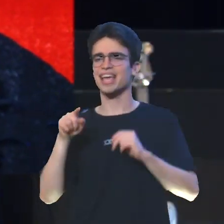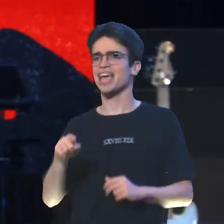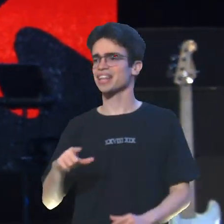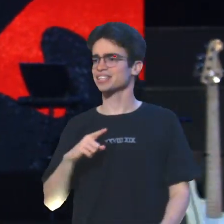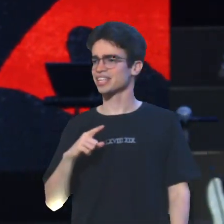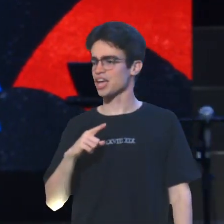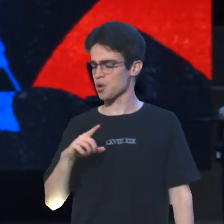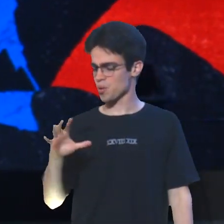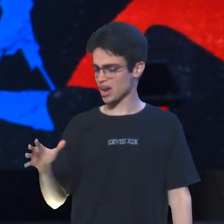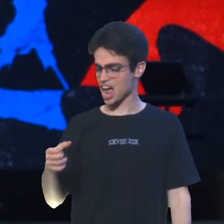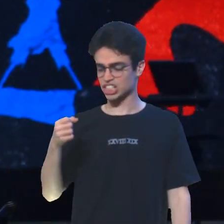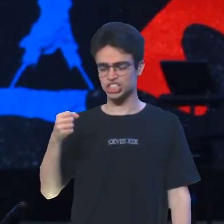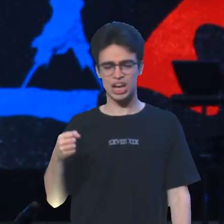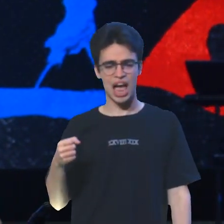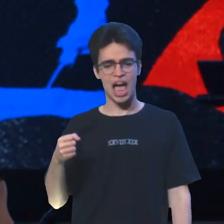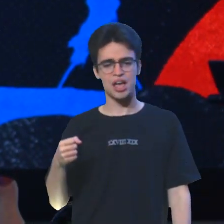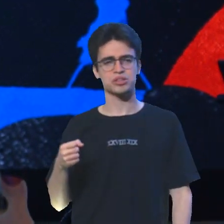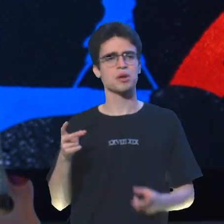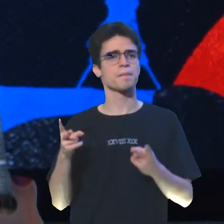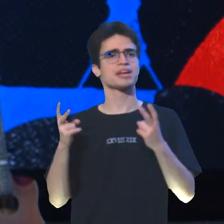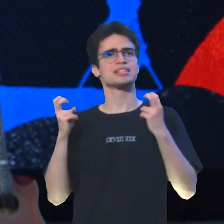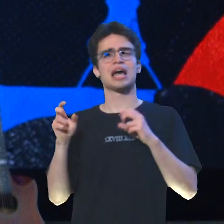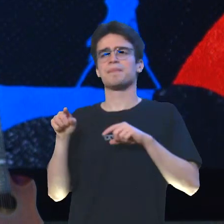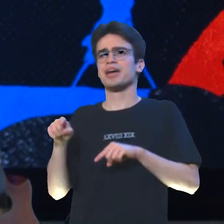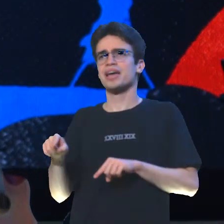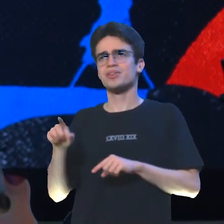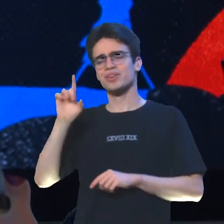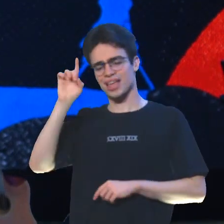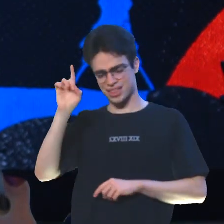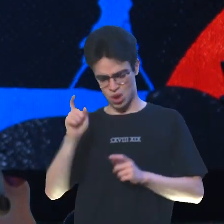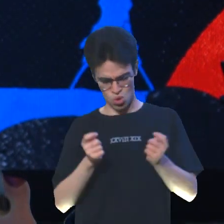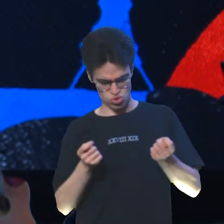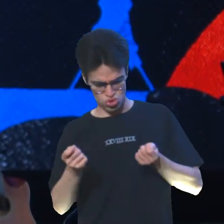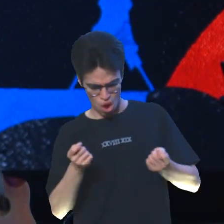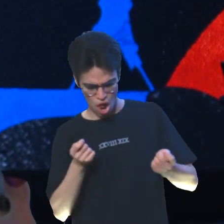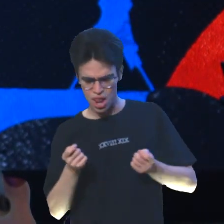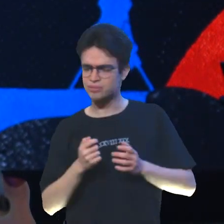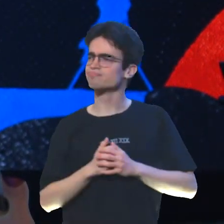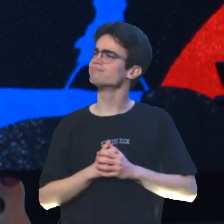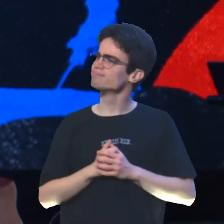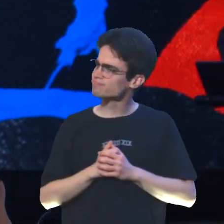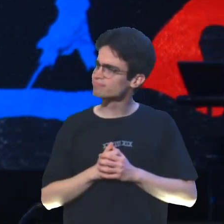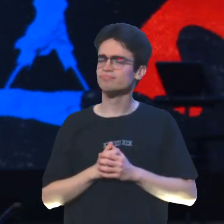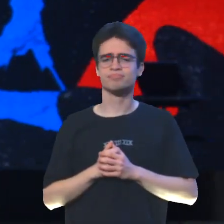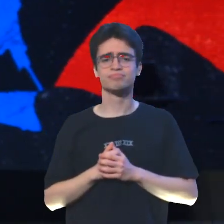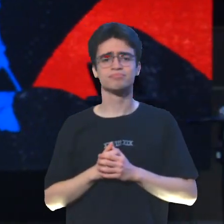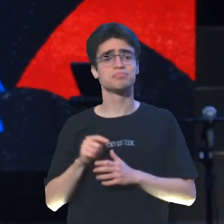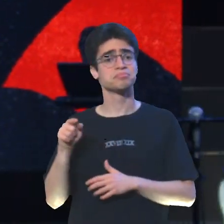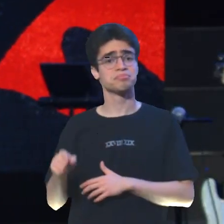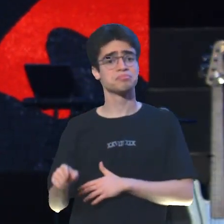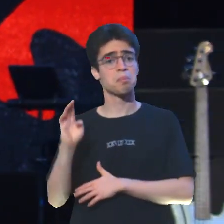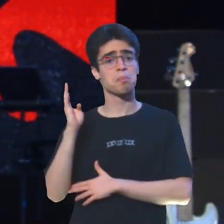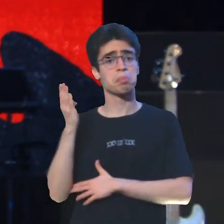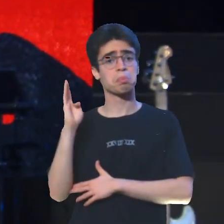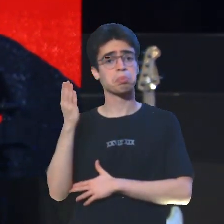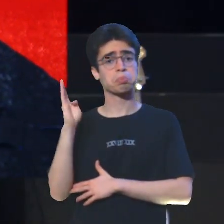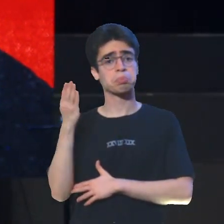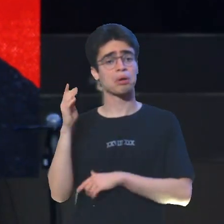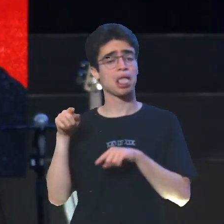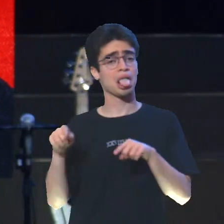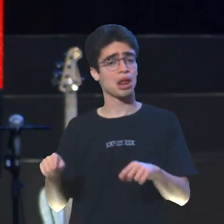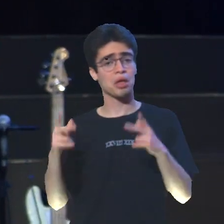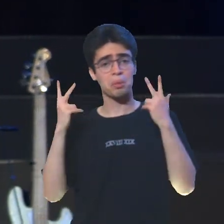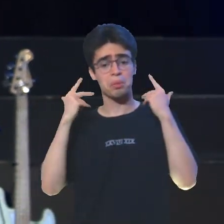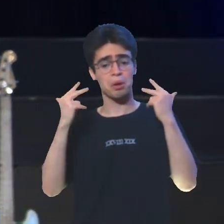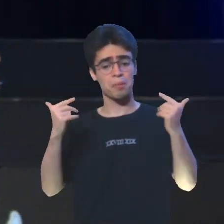ele vê que até aquilo o Senhor controla, ele está mostrando que até com um pedaço de vara, um pedaço